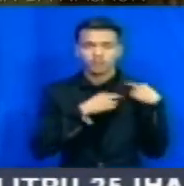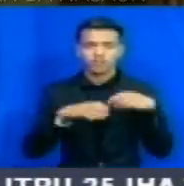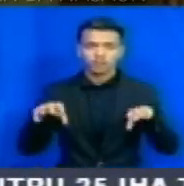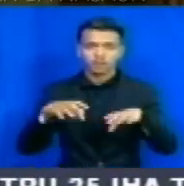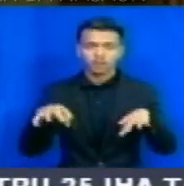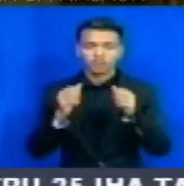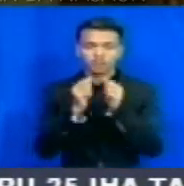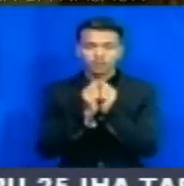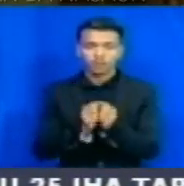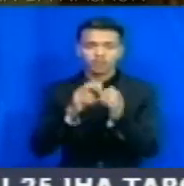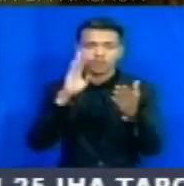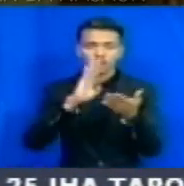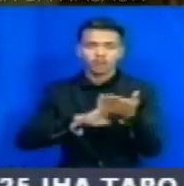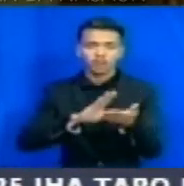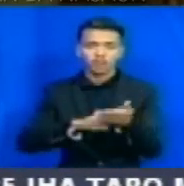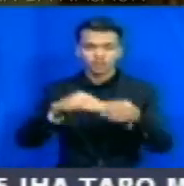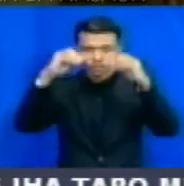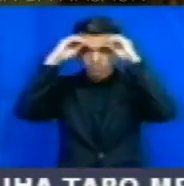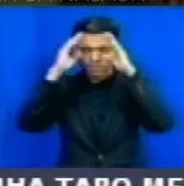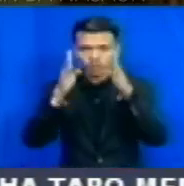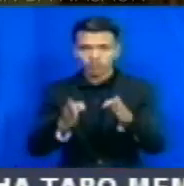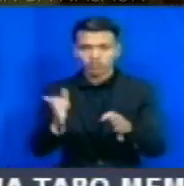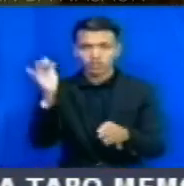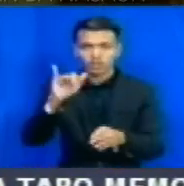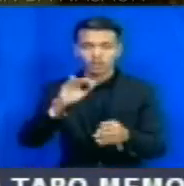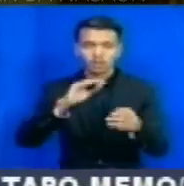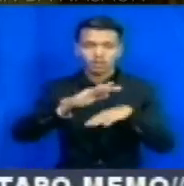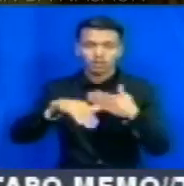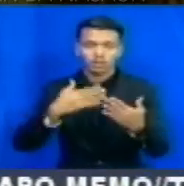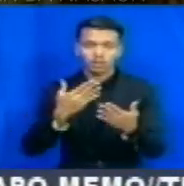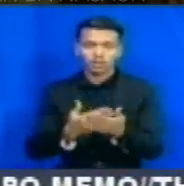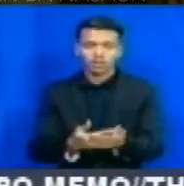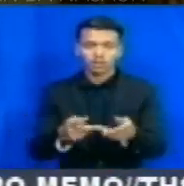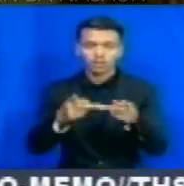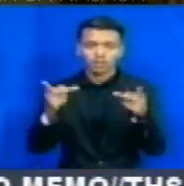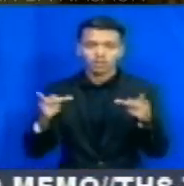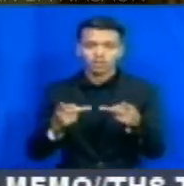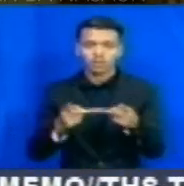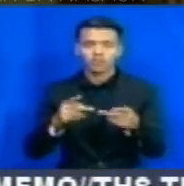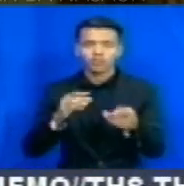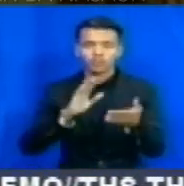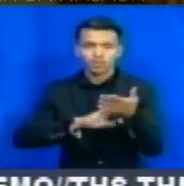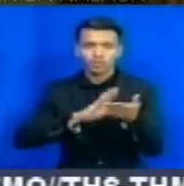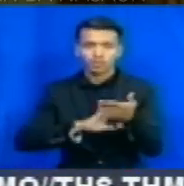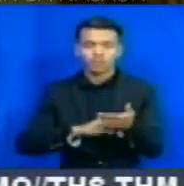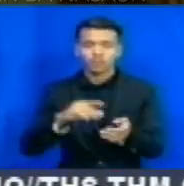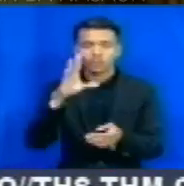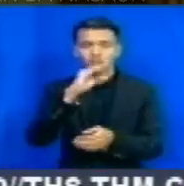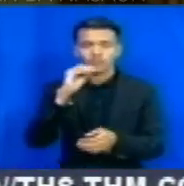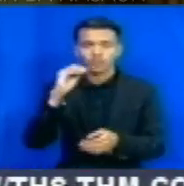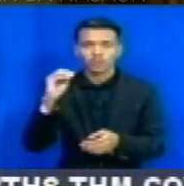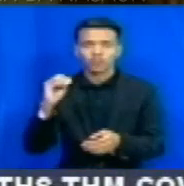Escola. Tanto professor Sirahoto, tanto centro ensino básico nomos, e